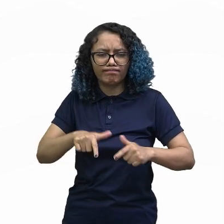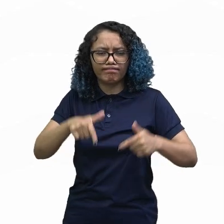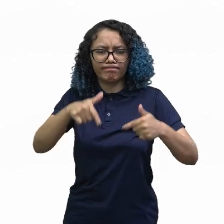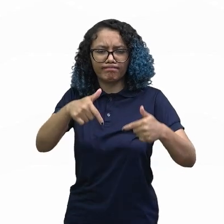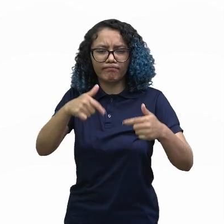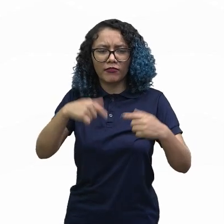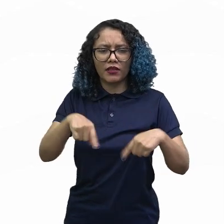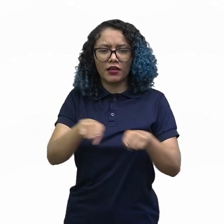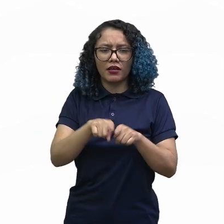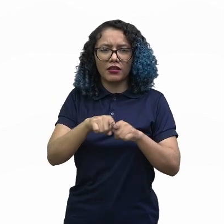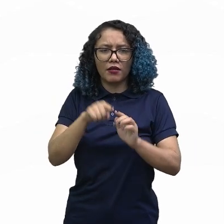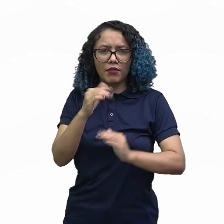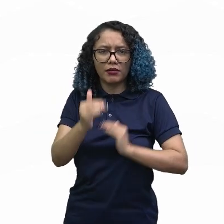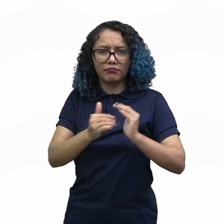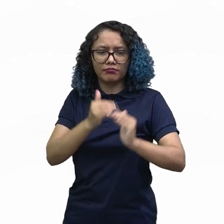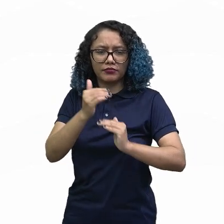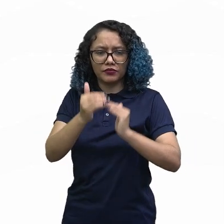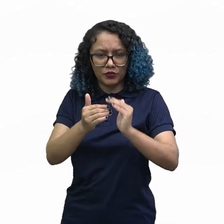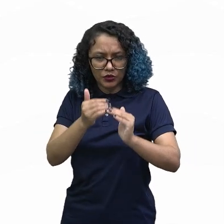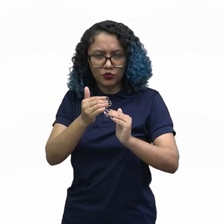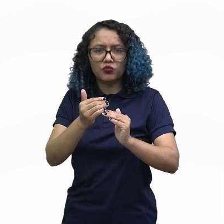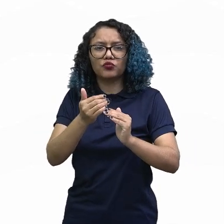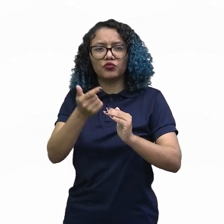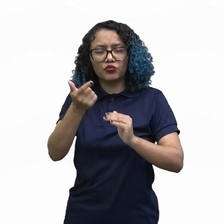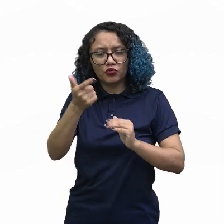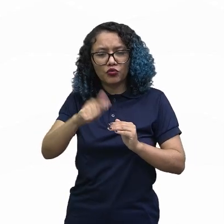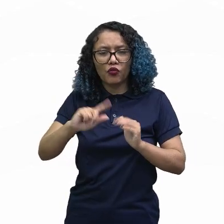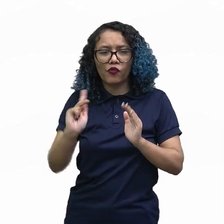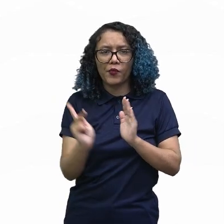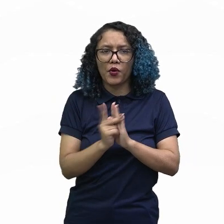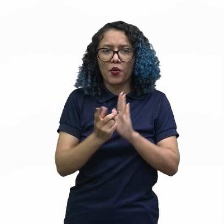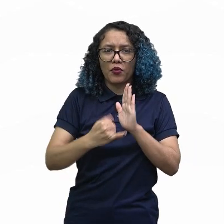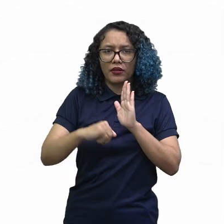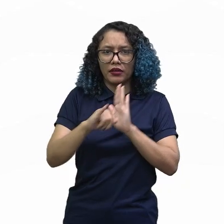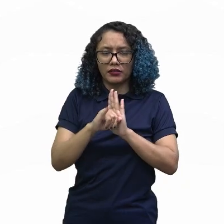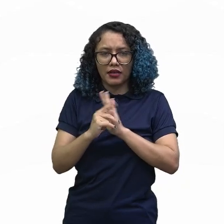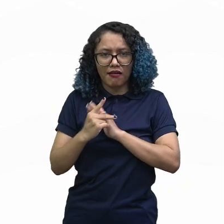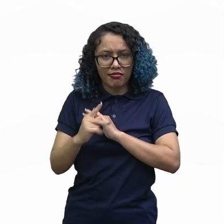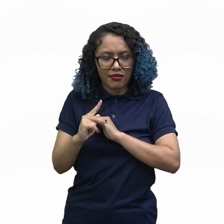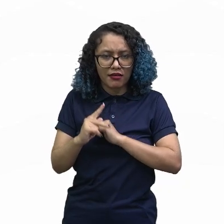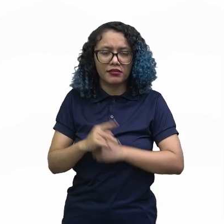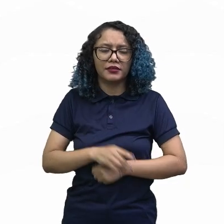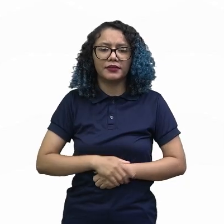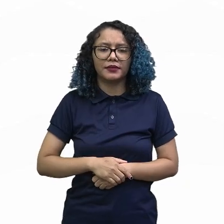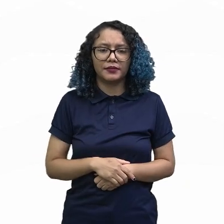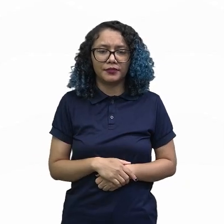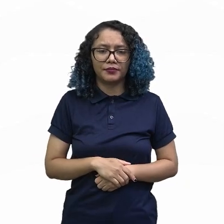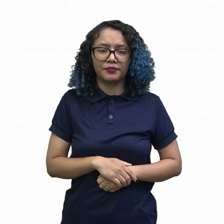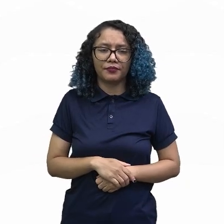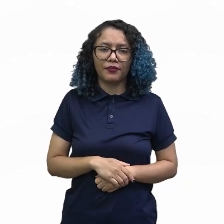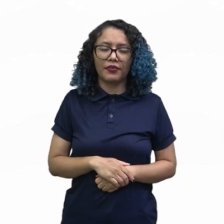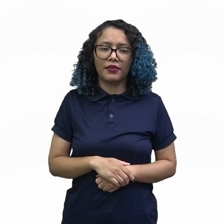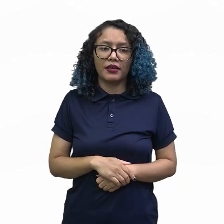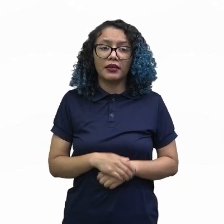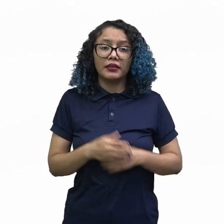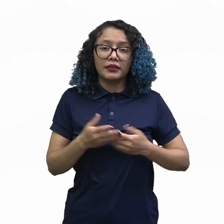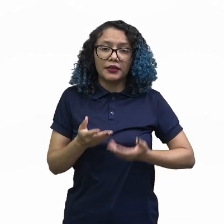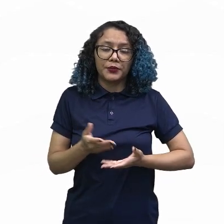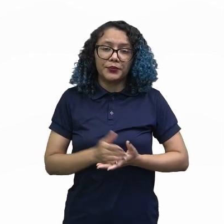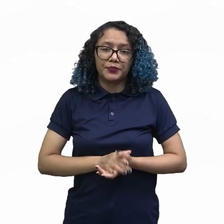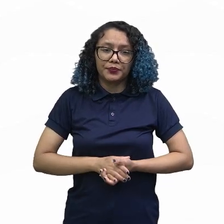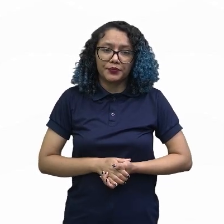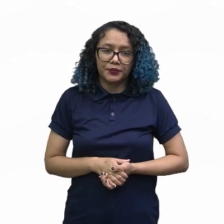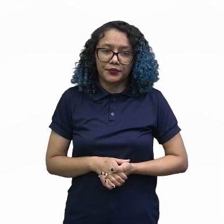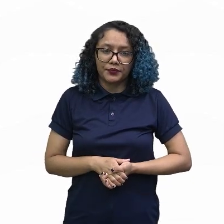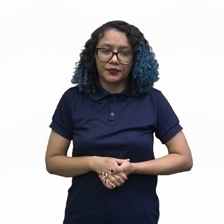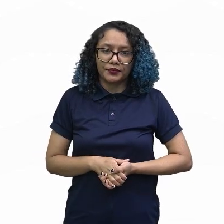e reconstrução de identidades. E para a gente situar um pouquinho, contextualizar esses tópicos, a gente